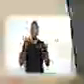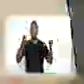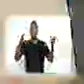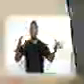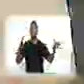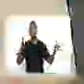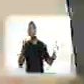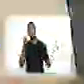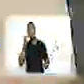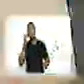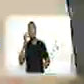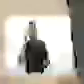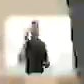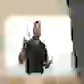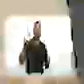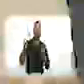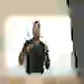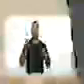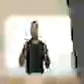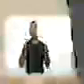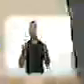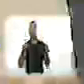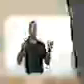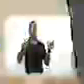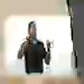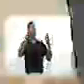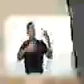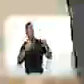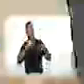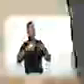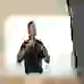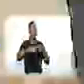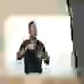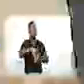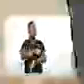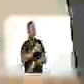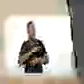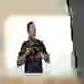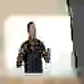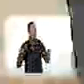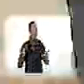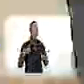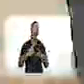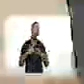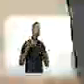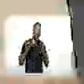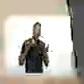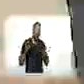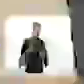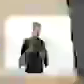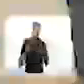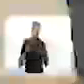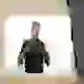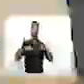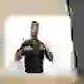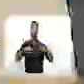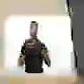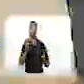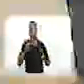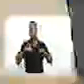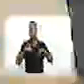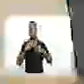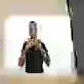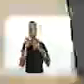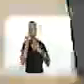na na pessoa a pessoa fala assim aonde você quer o contêiner Por que que você quer a sua rua tá limpa Ah não eu quero contêiner quero ter o conforto de ter o contêiner na